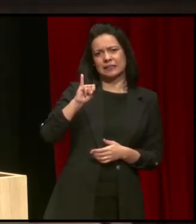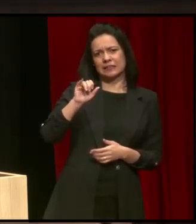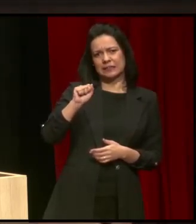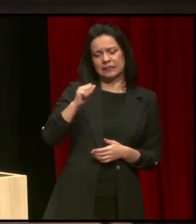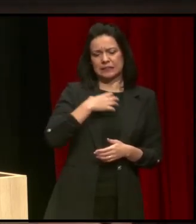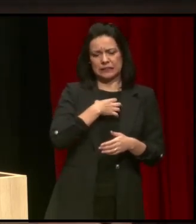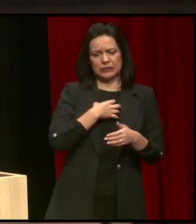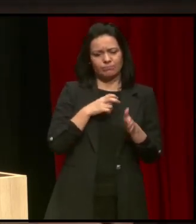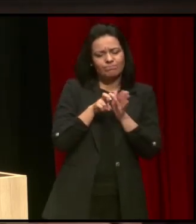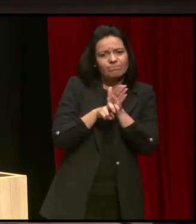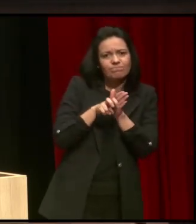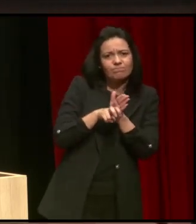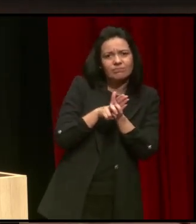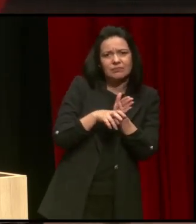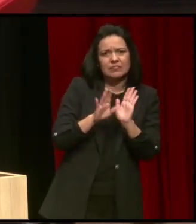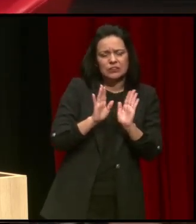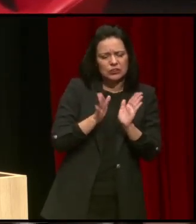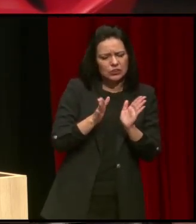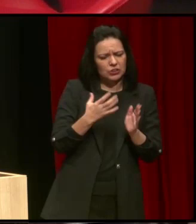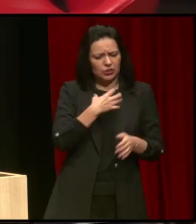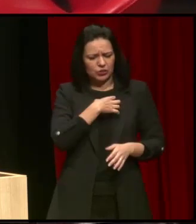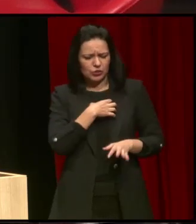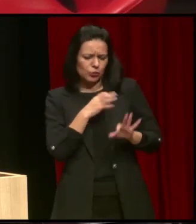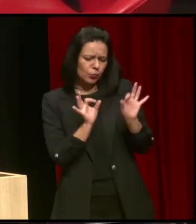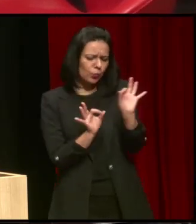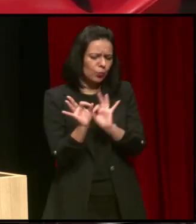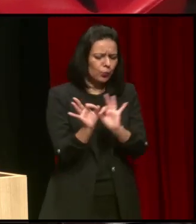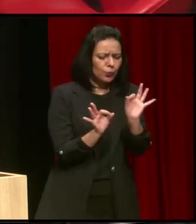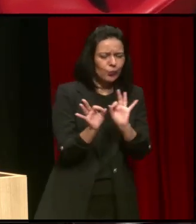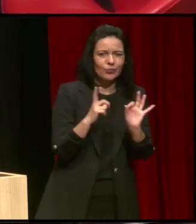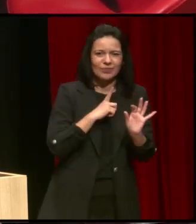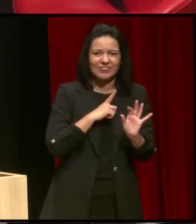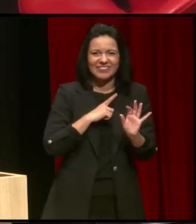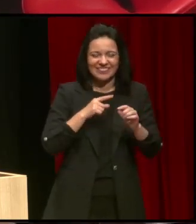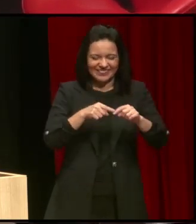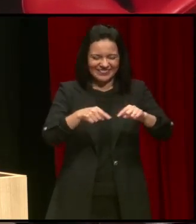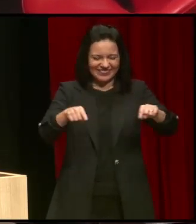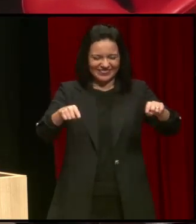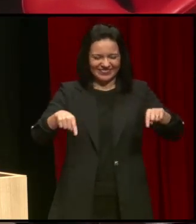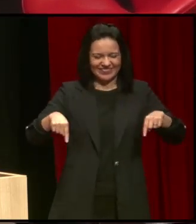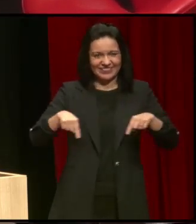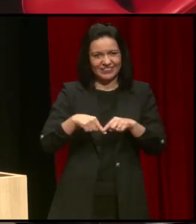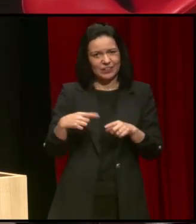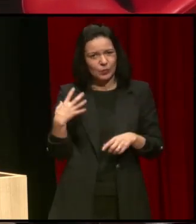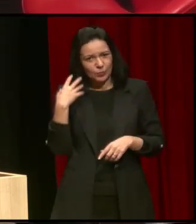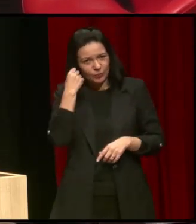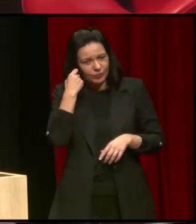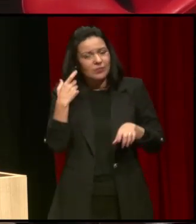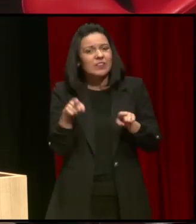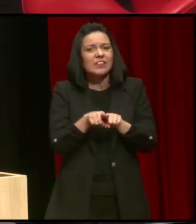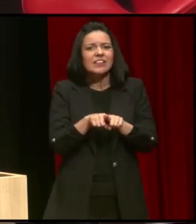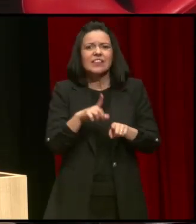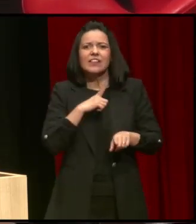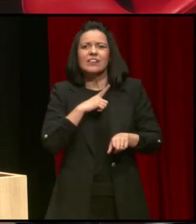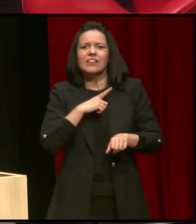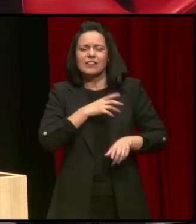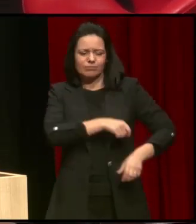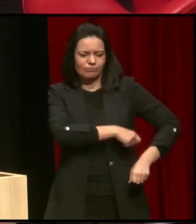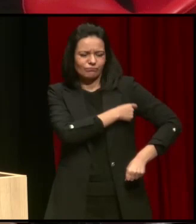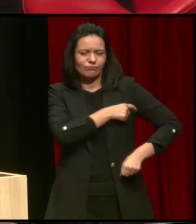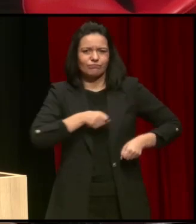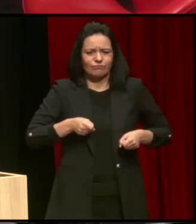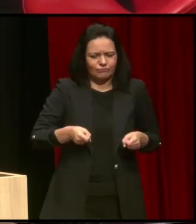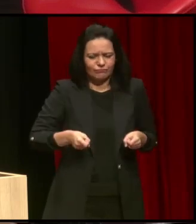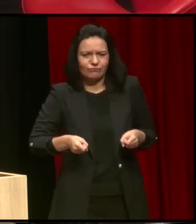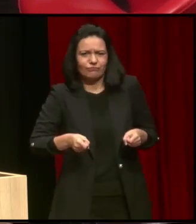outra tia minha, ele tinha um quarto, ele era todo arrumadinho, tudo bonitinho o quarto dele, ele tinha uma muleta, né, e ele tinha